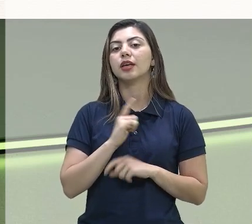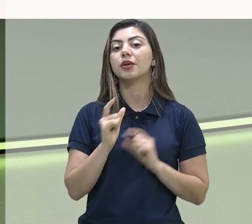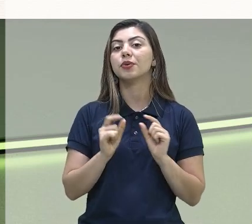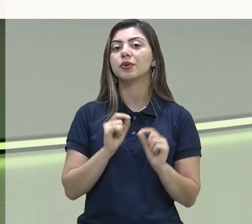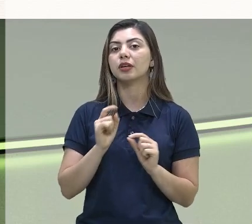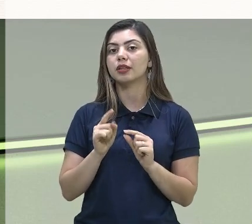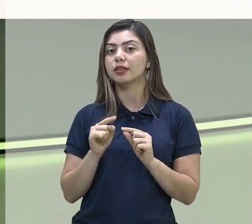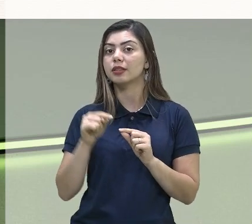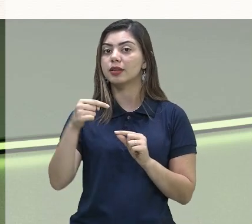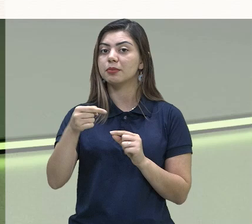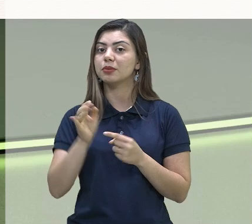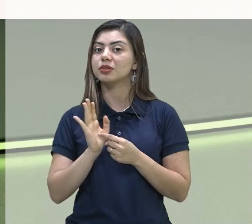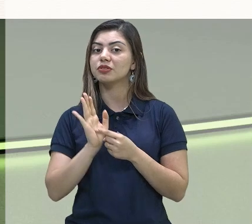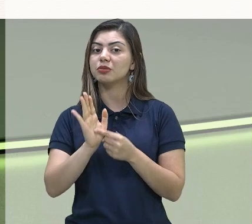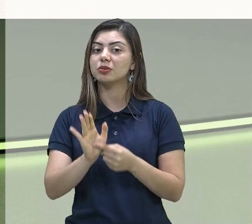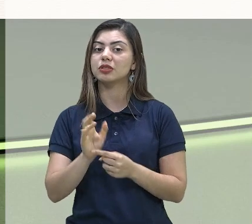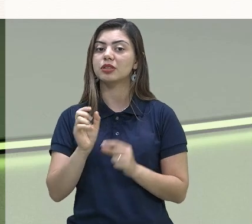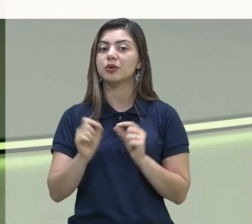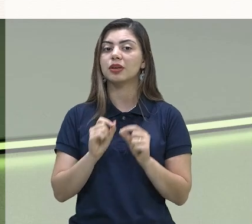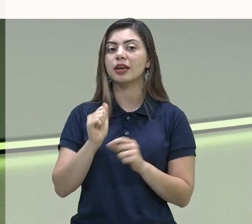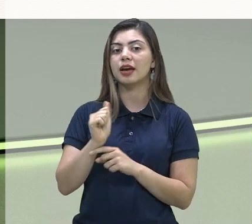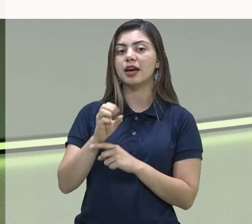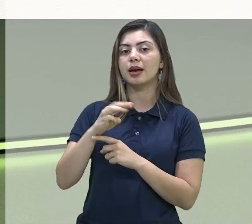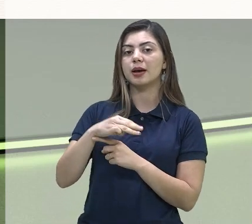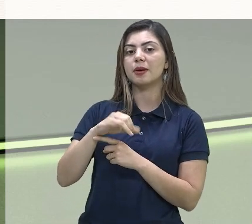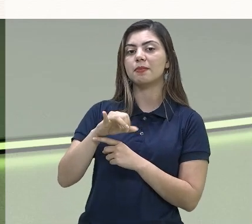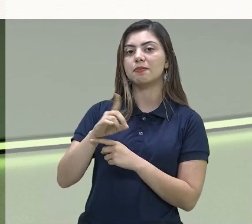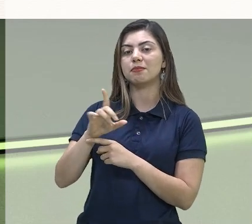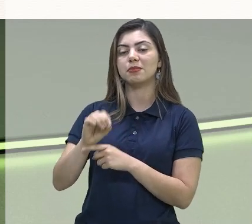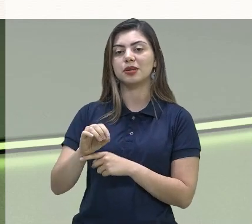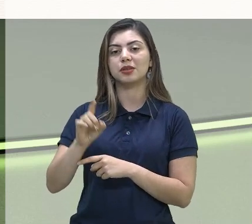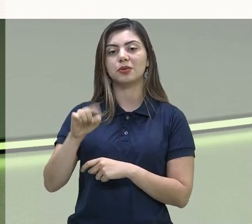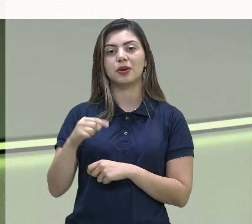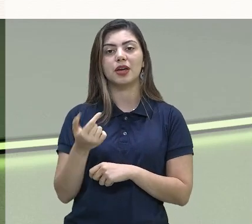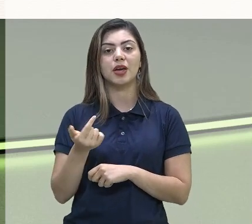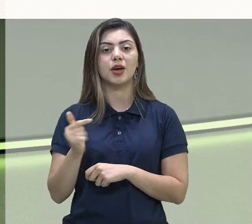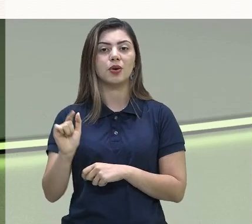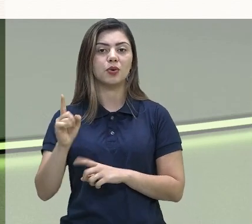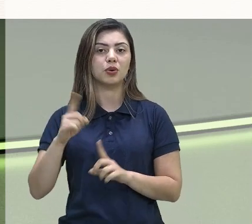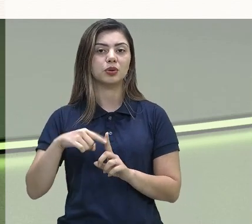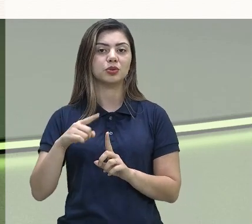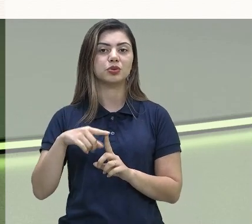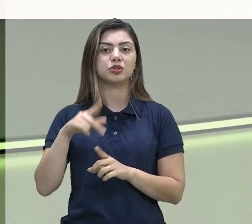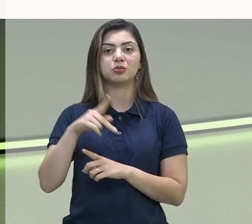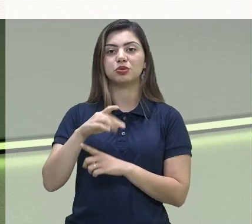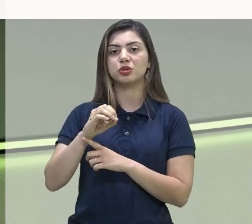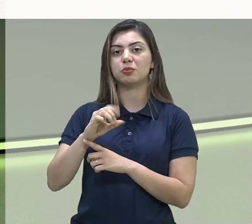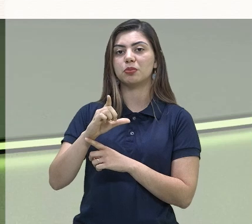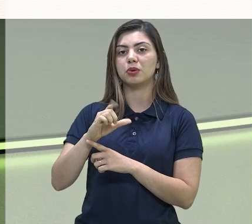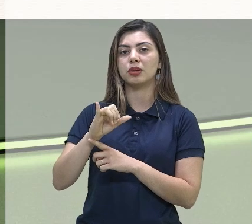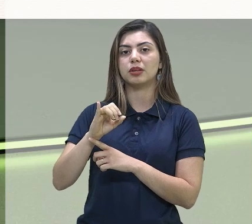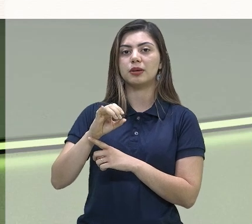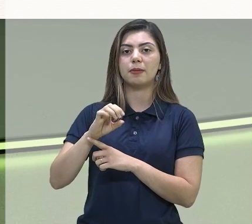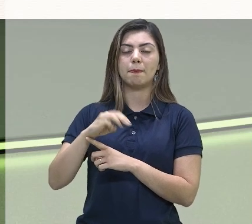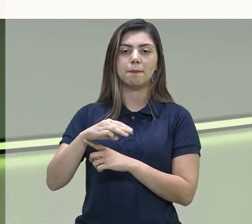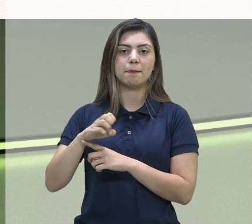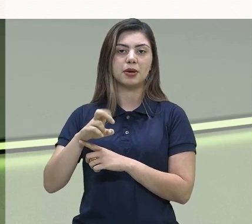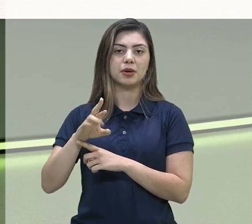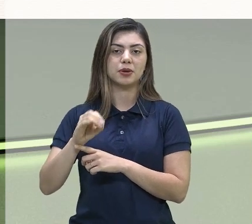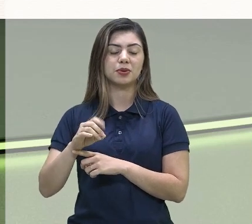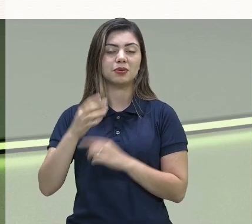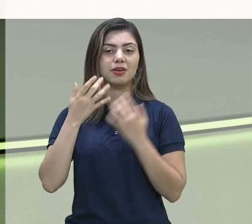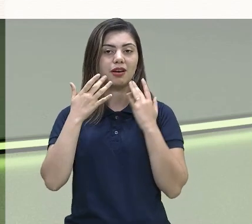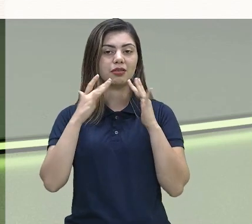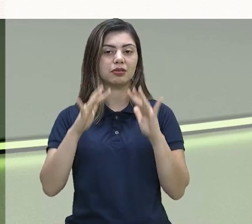a pouco a gente vai ver, o amido, é um outro polímero natural. Então, como eu disse para